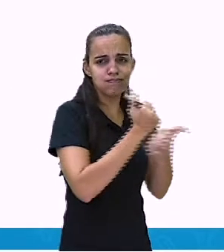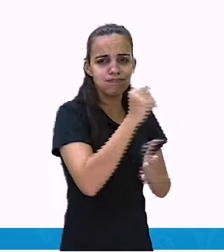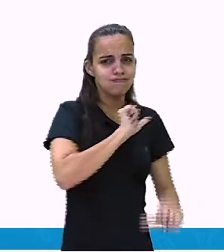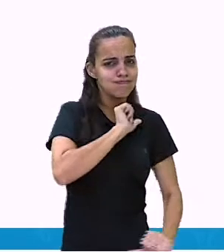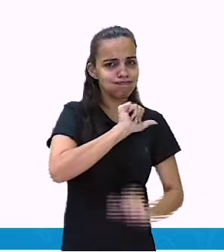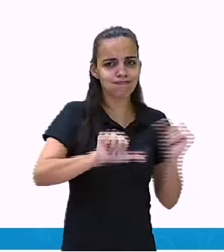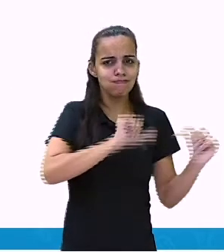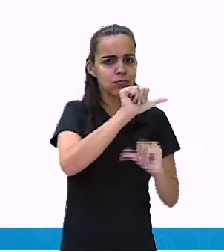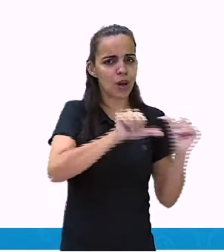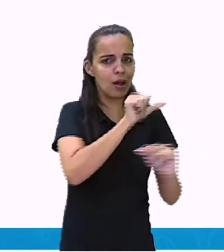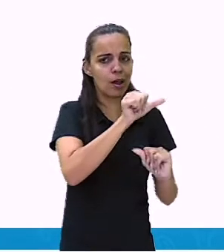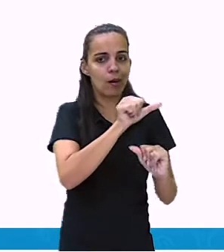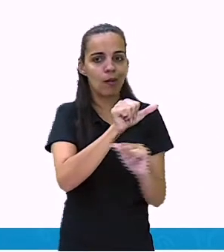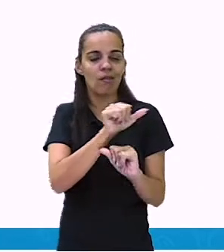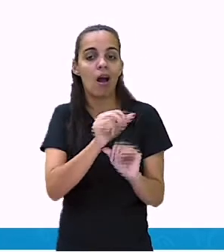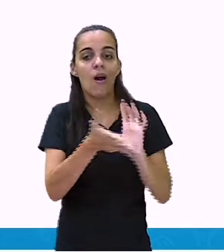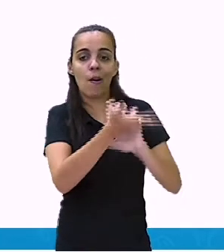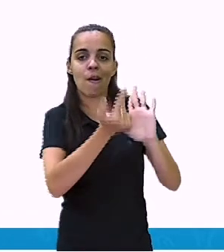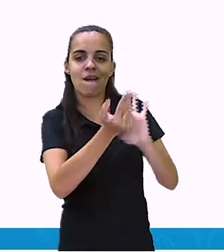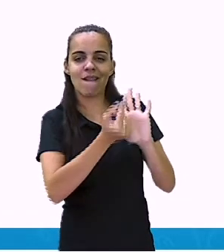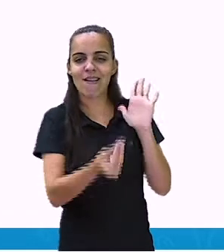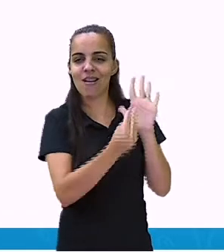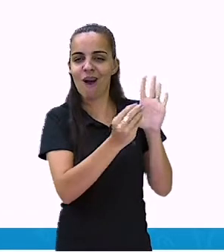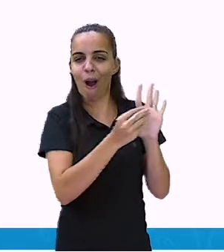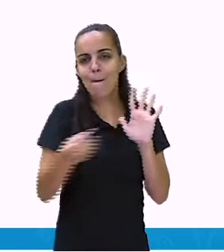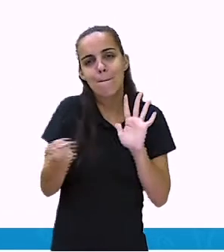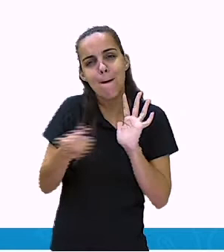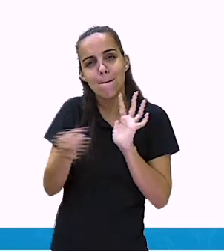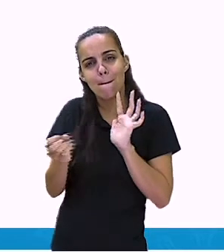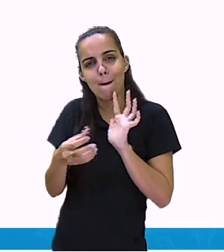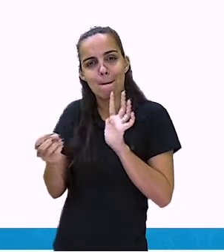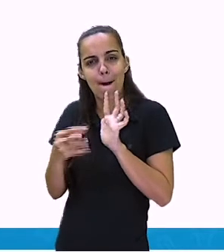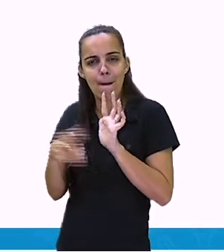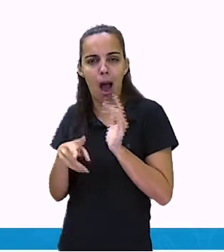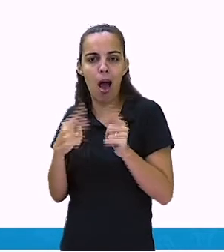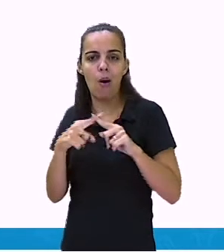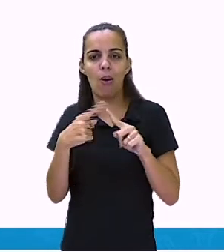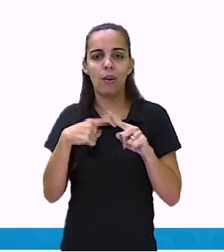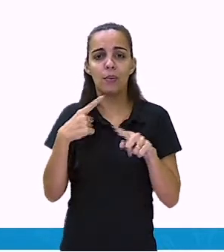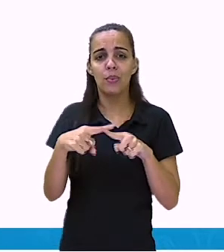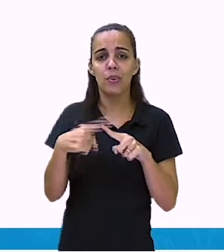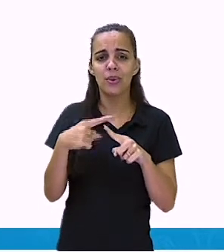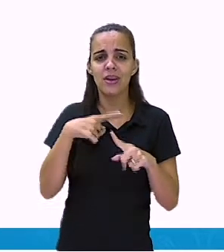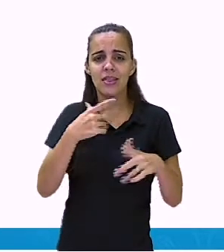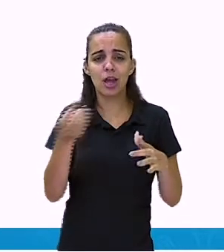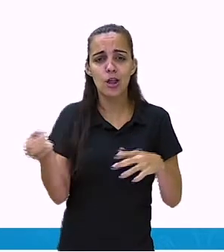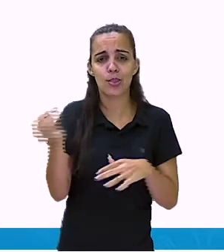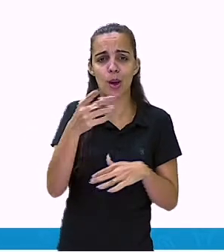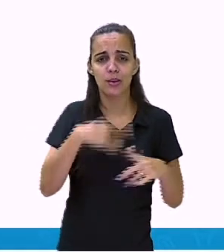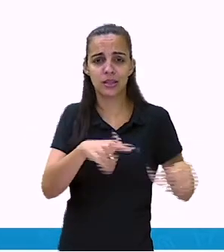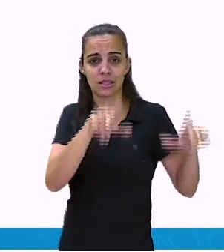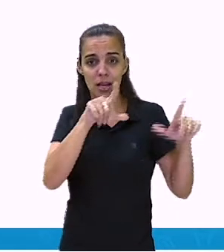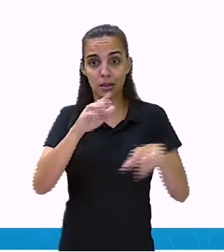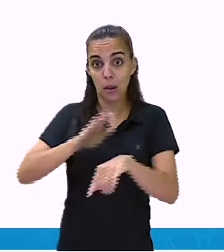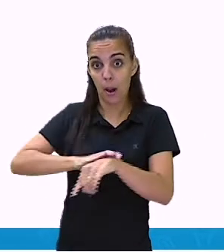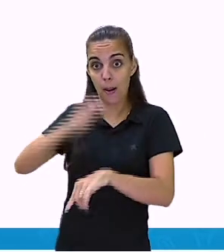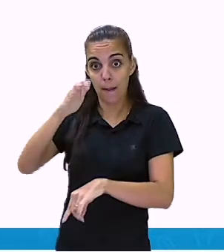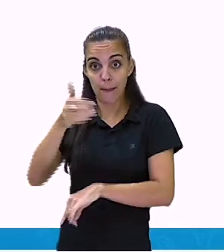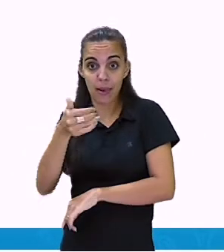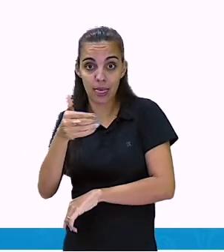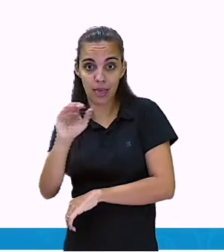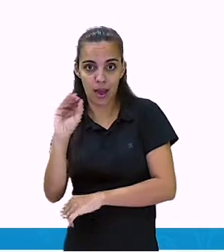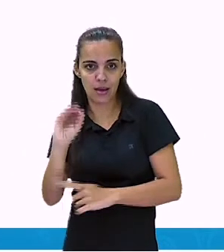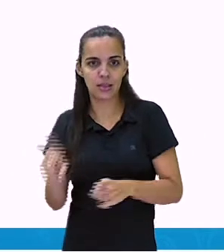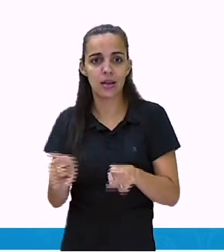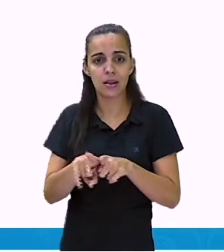de animações. Estreias recentes aconteceram, como as novas versões do Ben 10